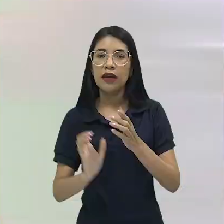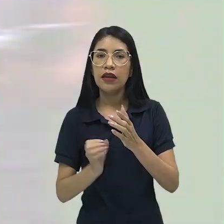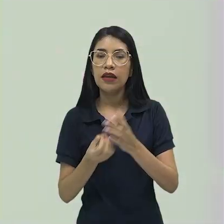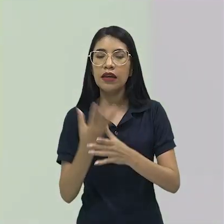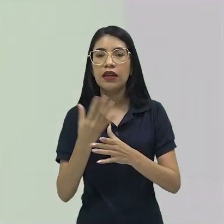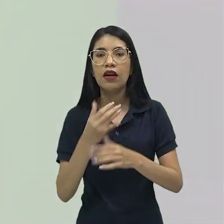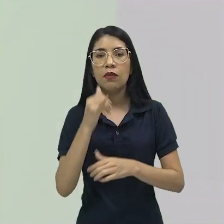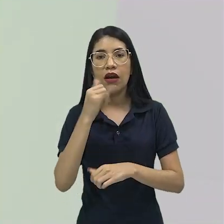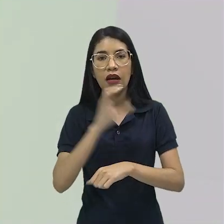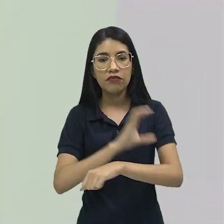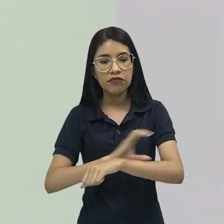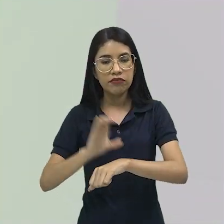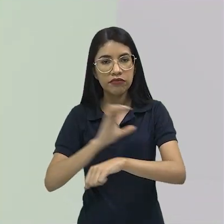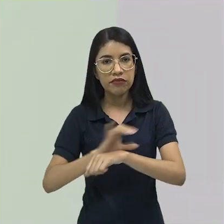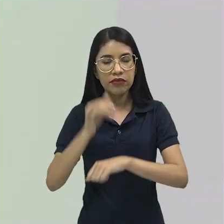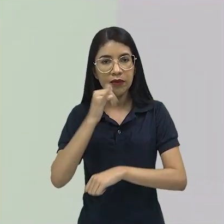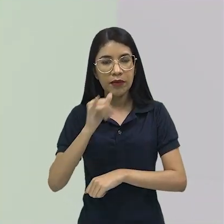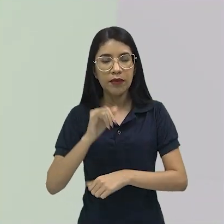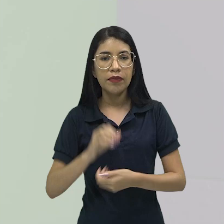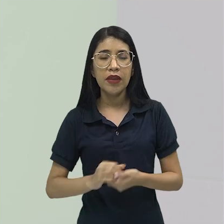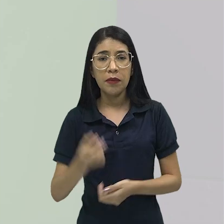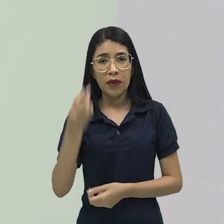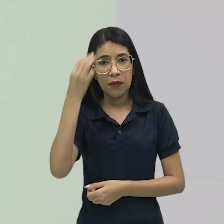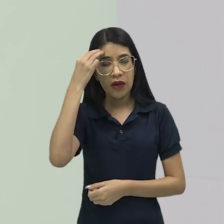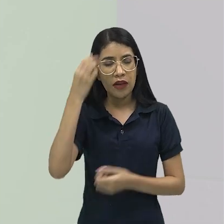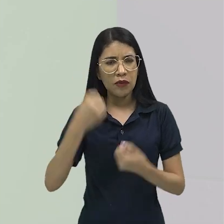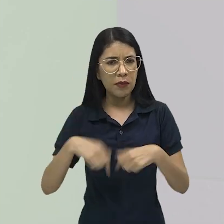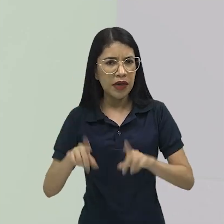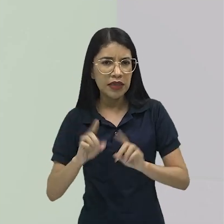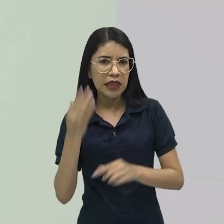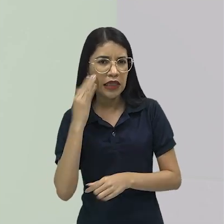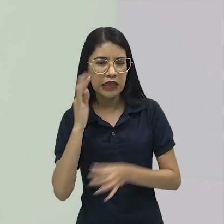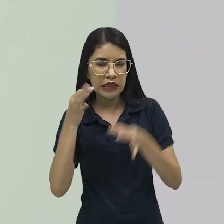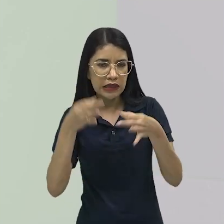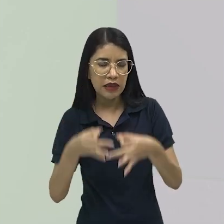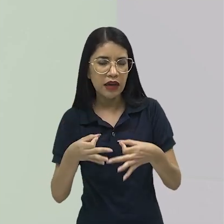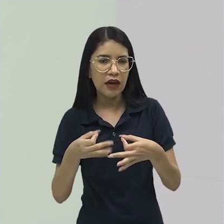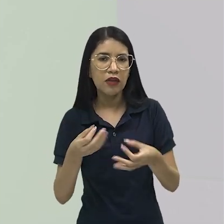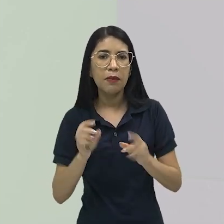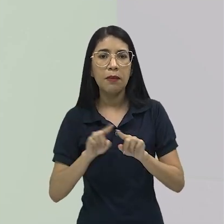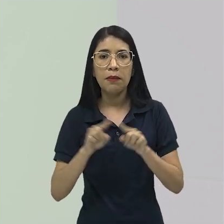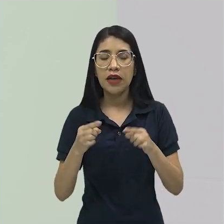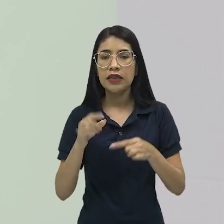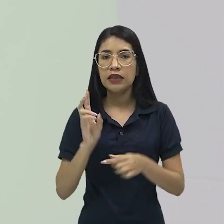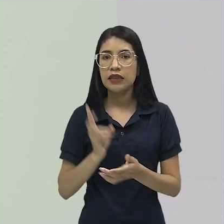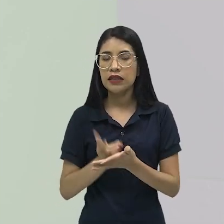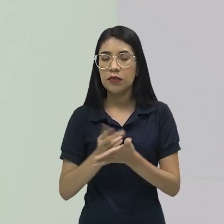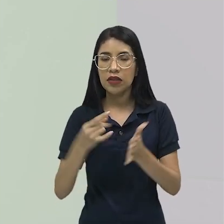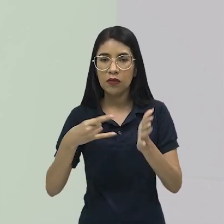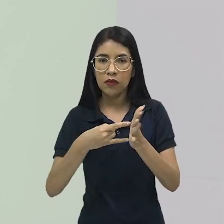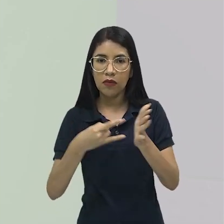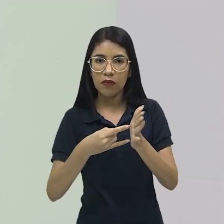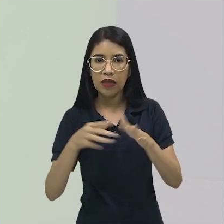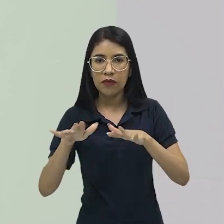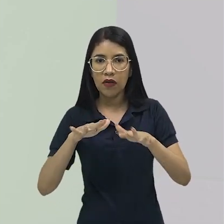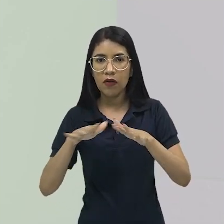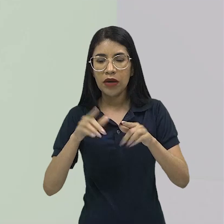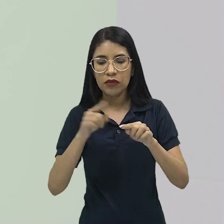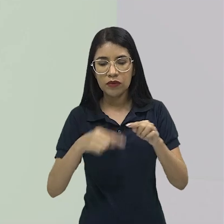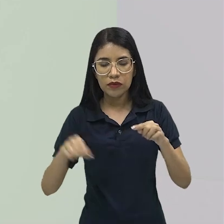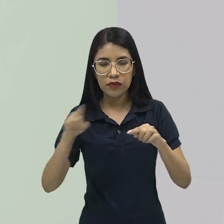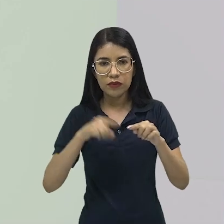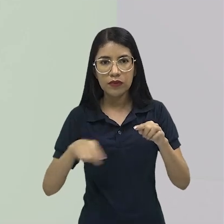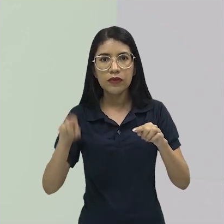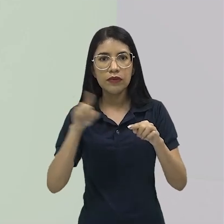elétrica. Grava isso, tá, pessoal? Não precisa entender exatamente, mas ó, toda vez que eu tenho um ímã se movimentando perto de uma espira,